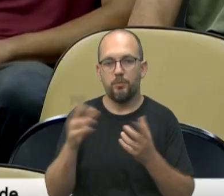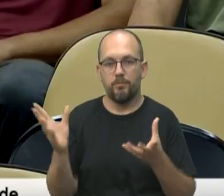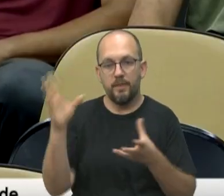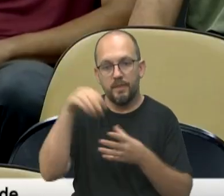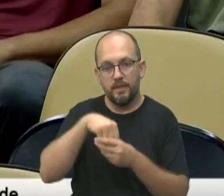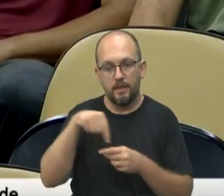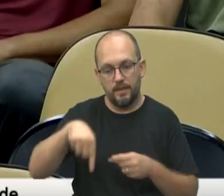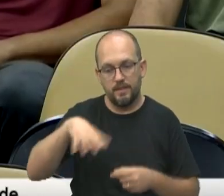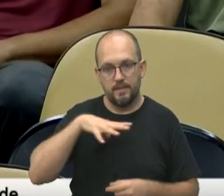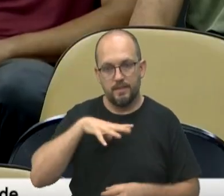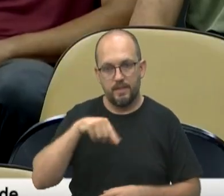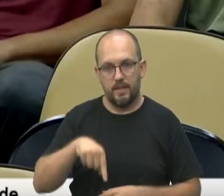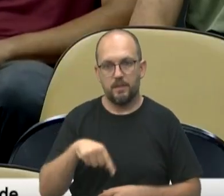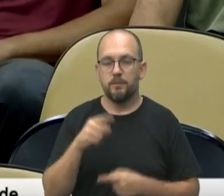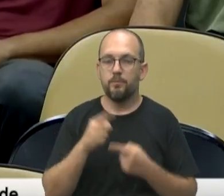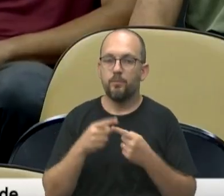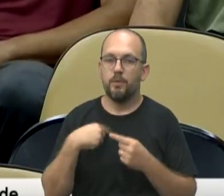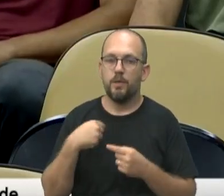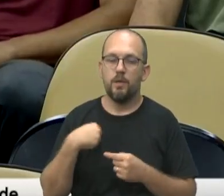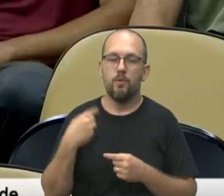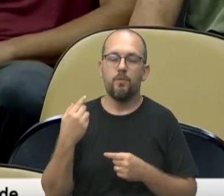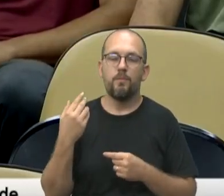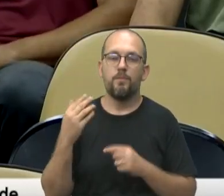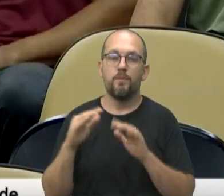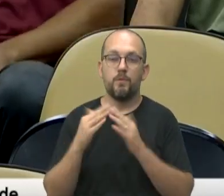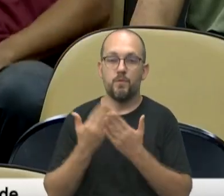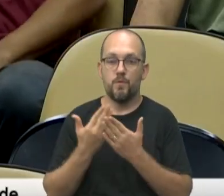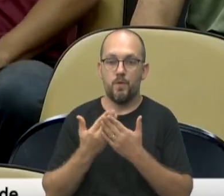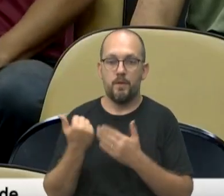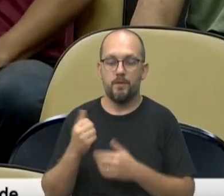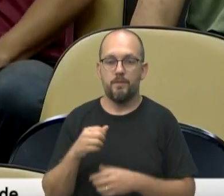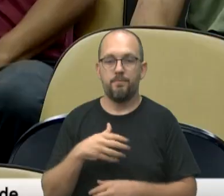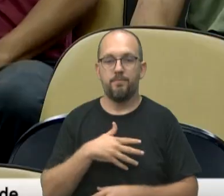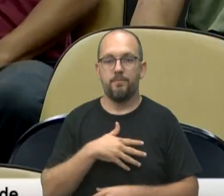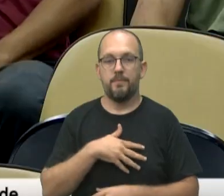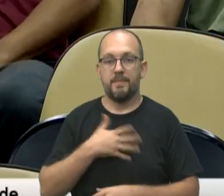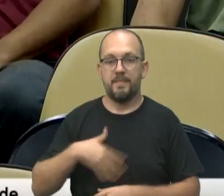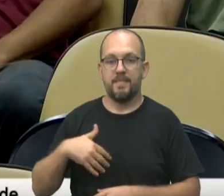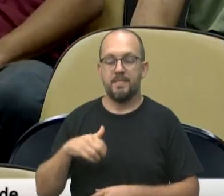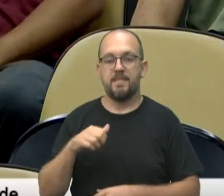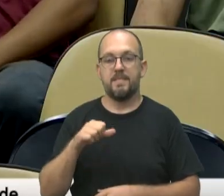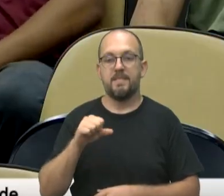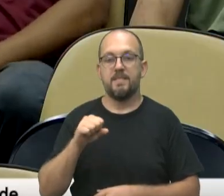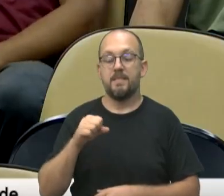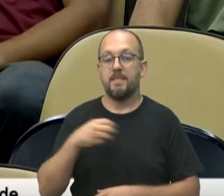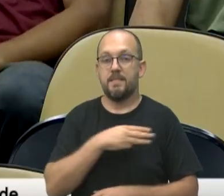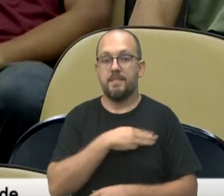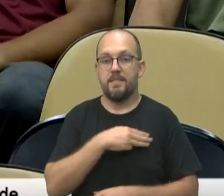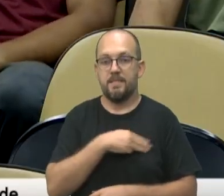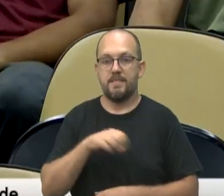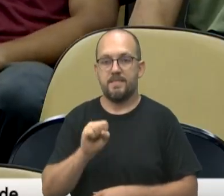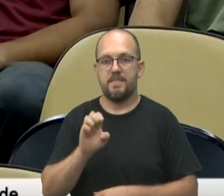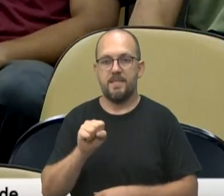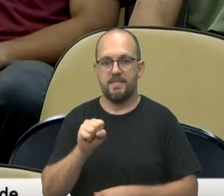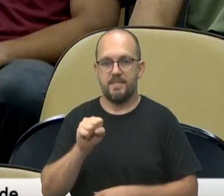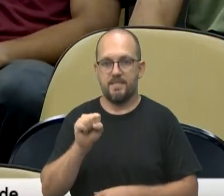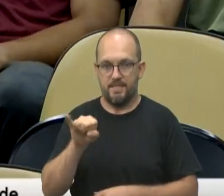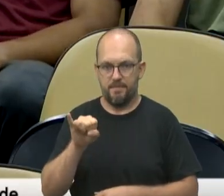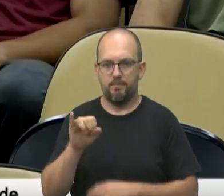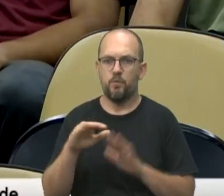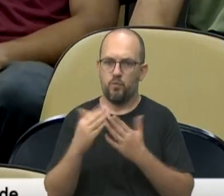dessa cidade, porque eu venho de uma escola, o SESI, que é uma escola particular, uma escola que é renomada em muitos